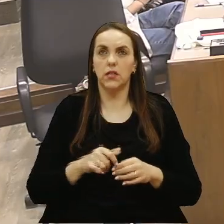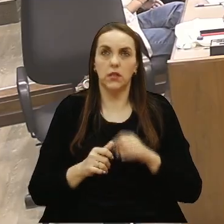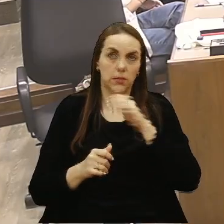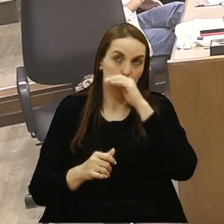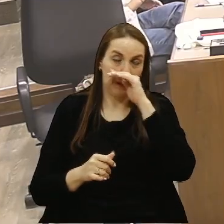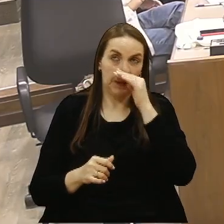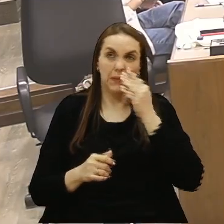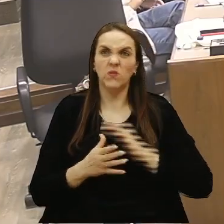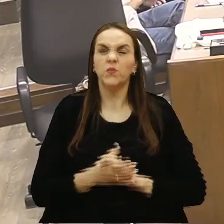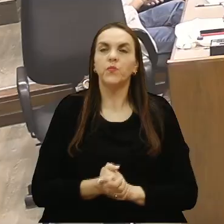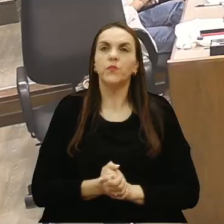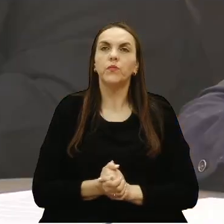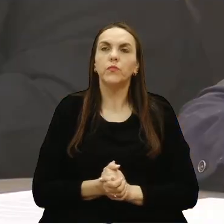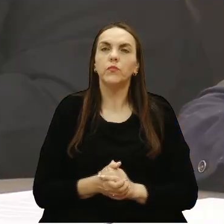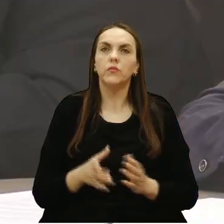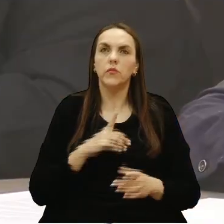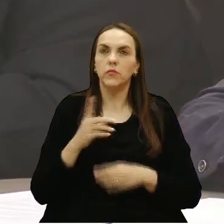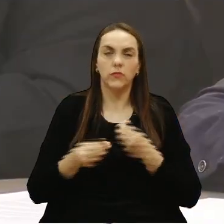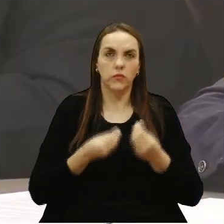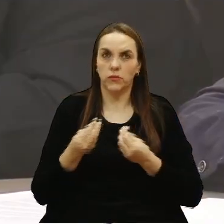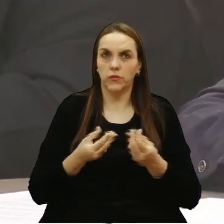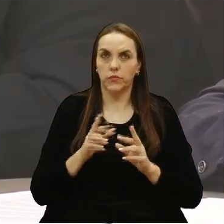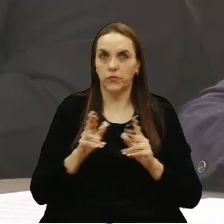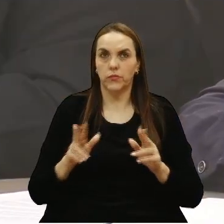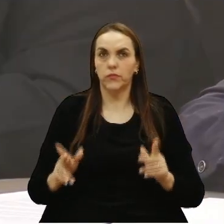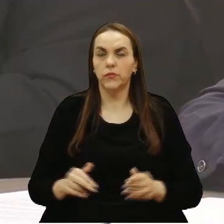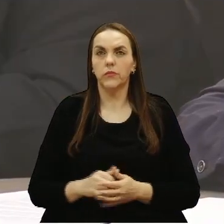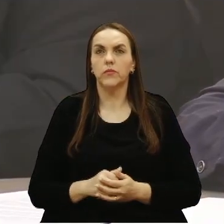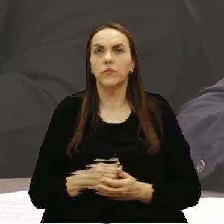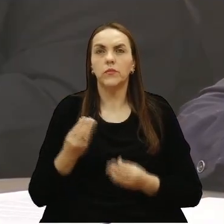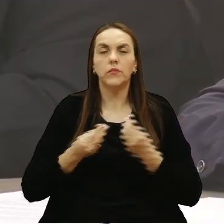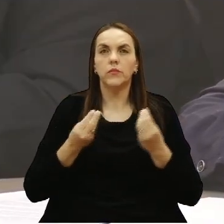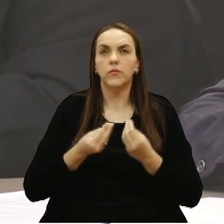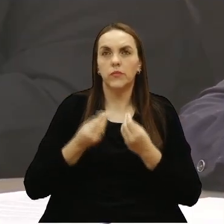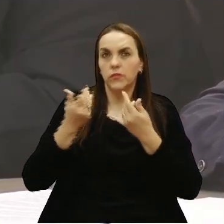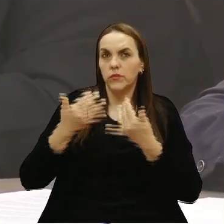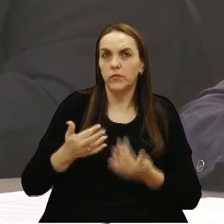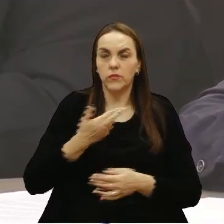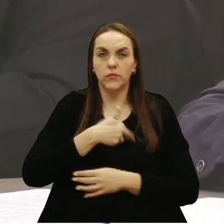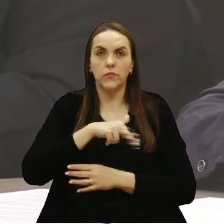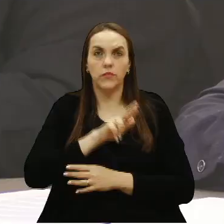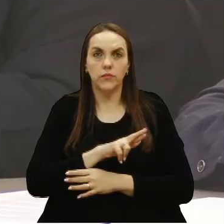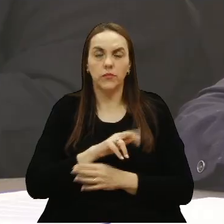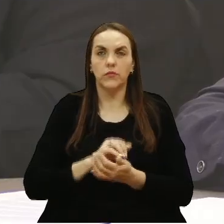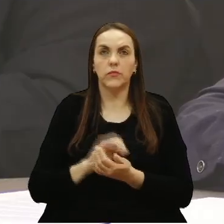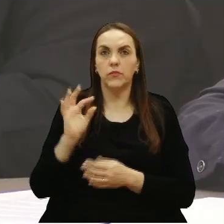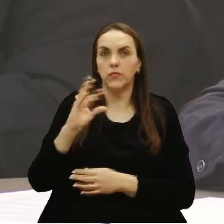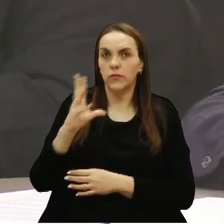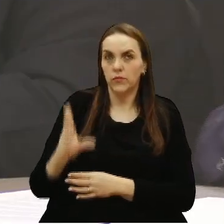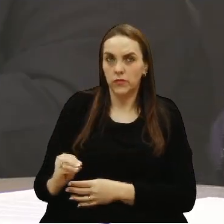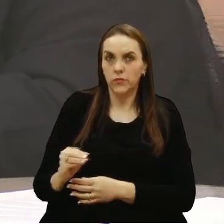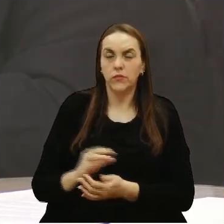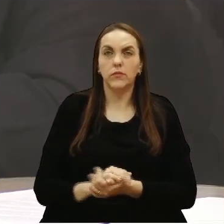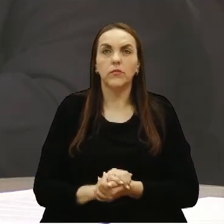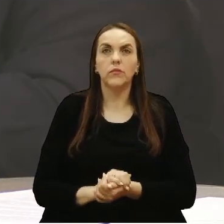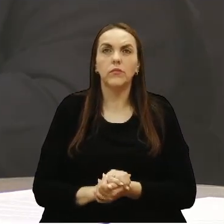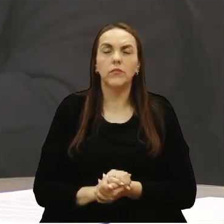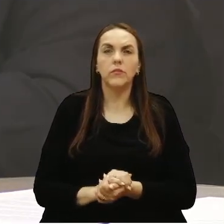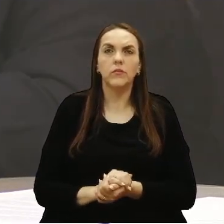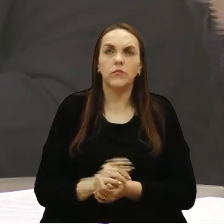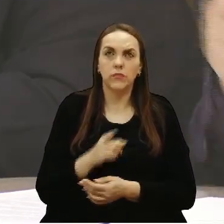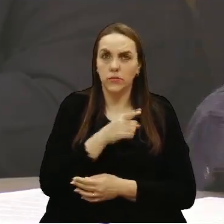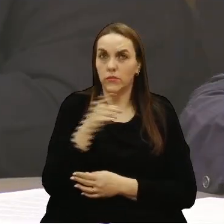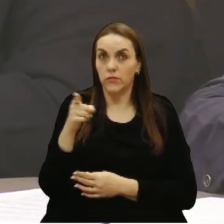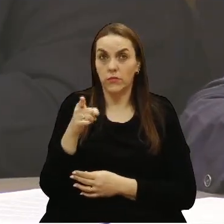o mundo não tem que ter essas diferenças. Mas quando a gente fala de religião de matriz africana, tu pega... Aqui a gente tem